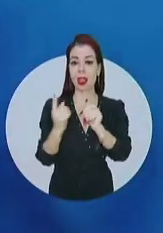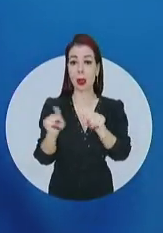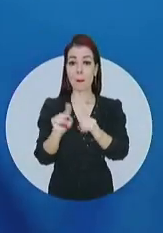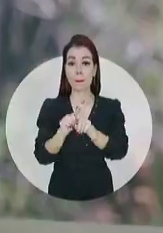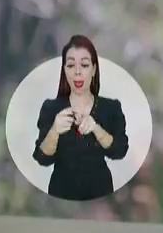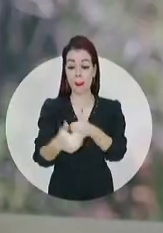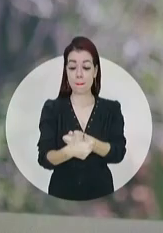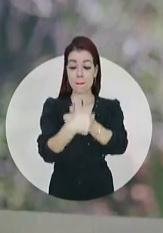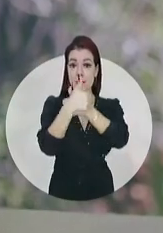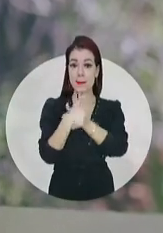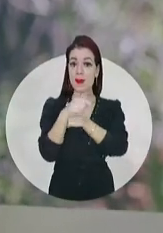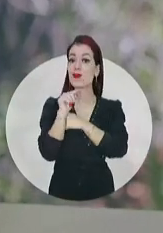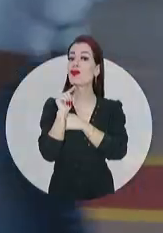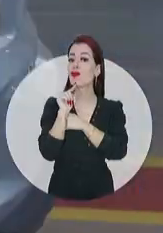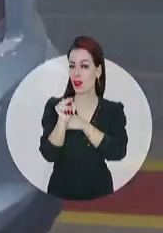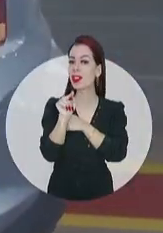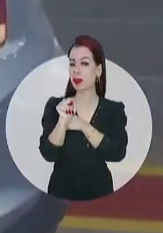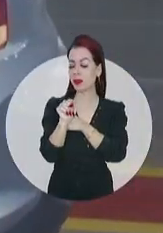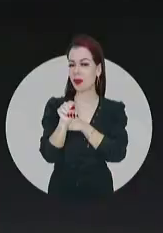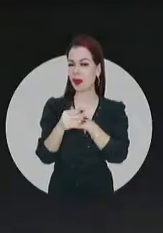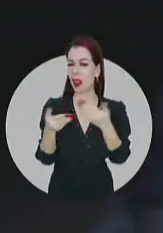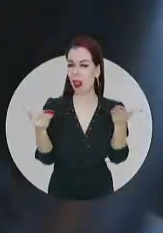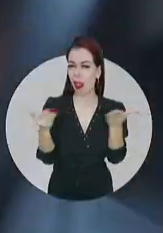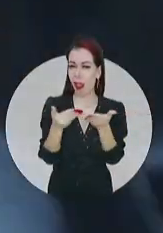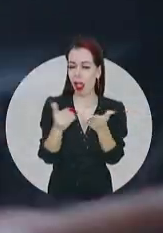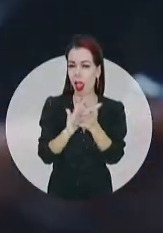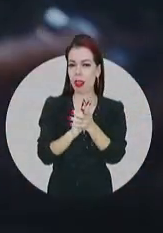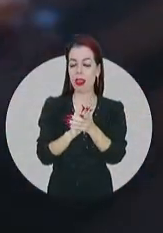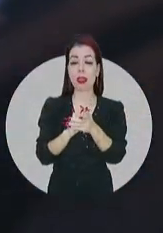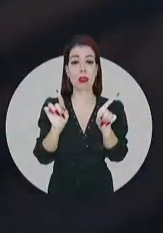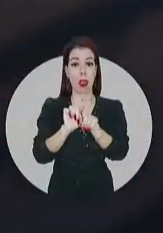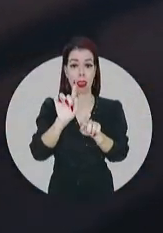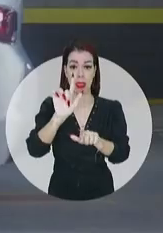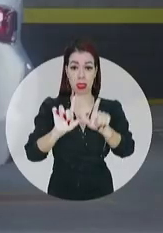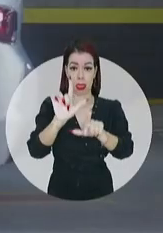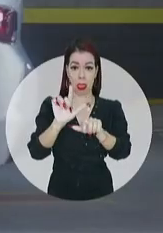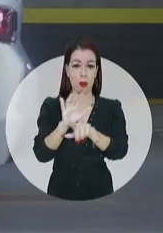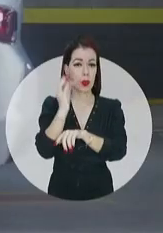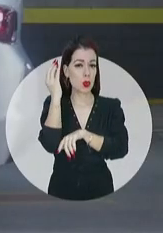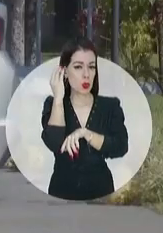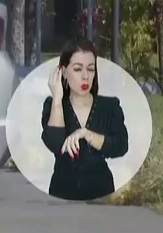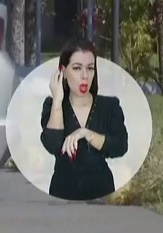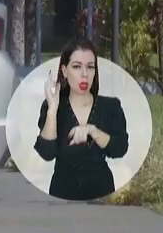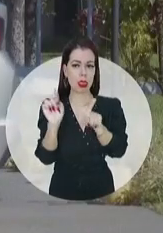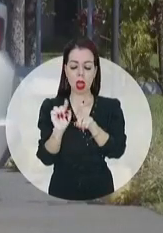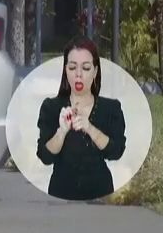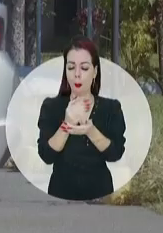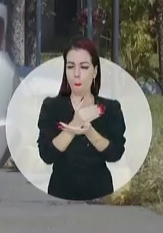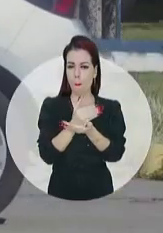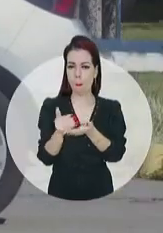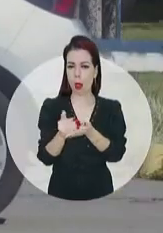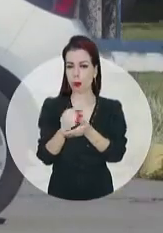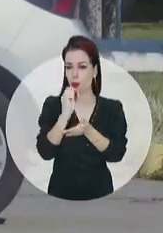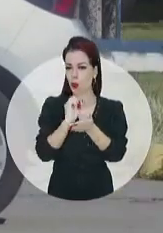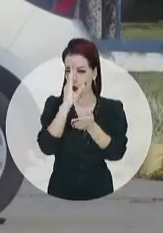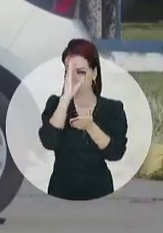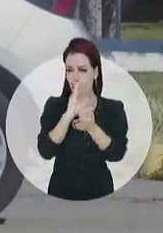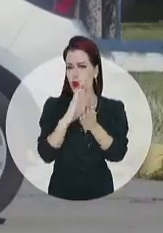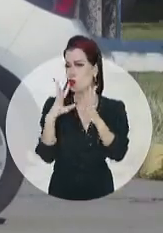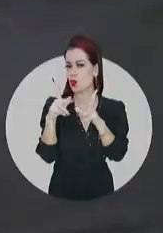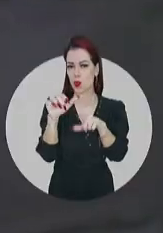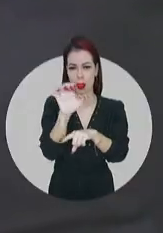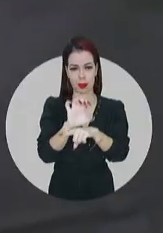Assembleia Legislativa está ainda mais próxima de você. Agora, a TV e a Rádio Alemes estão com sinal digital aberto